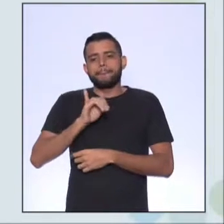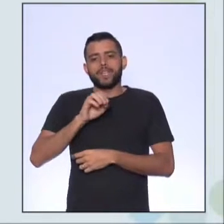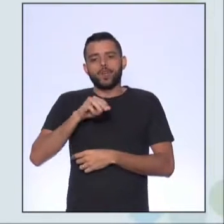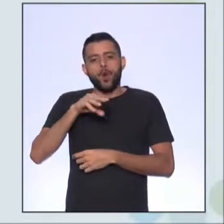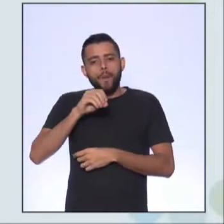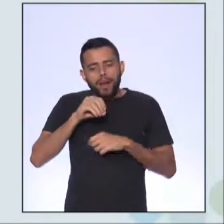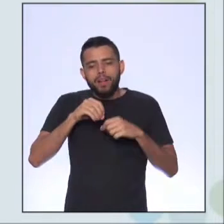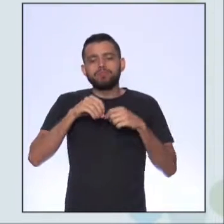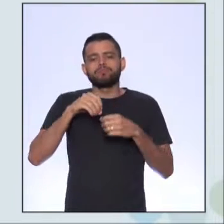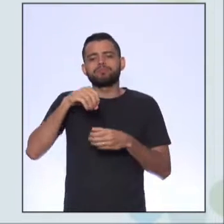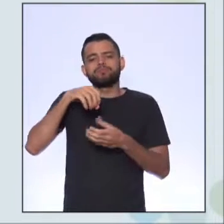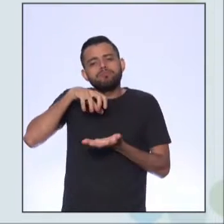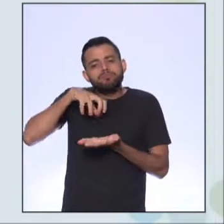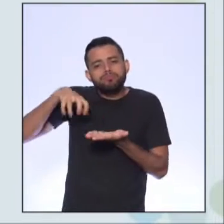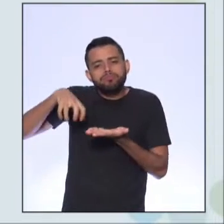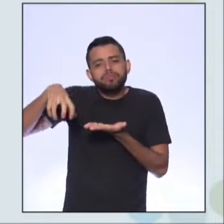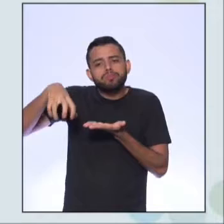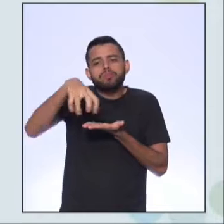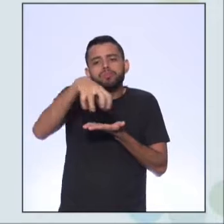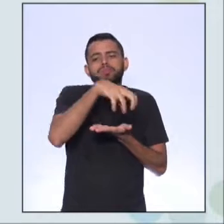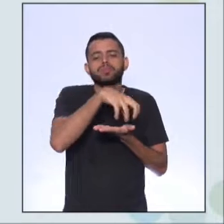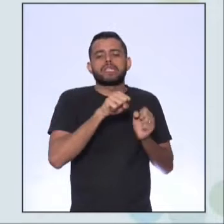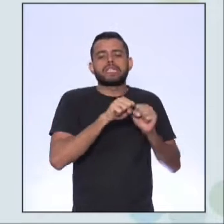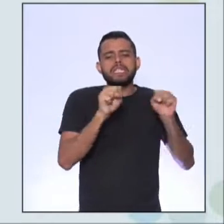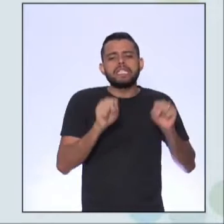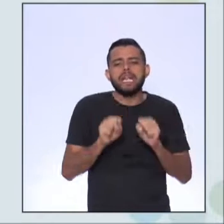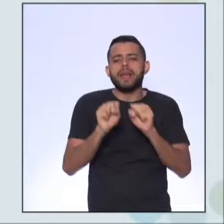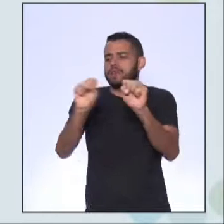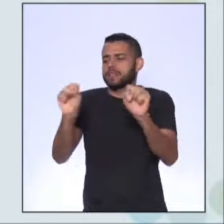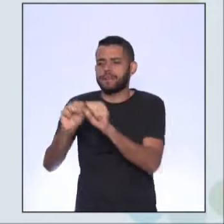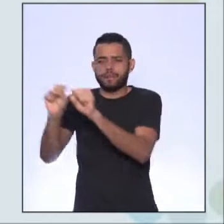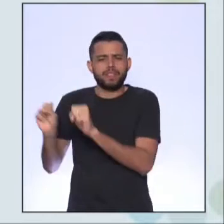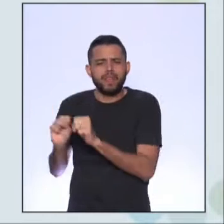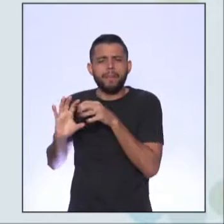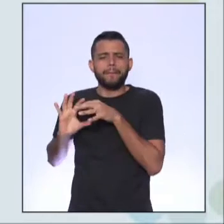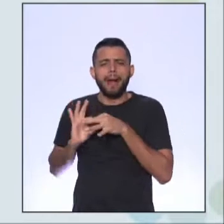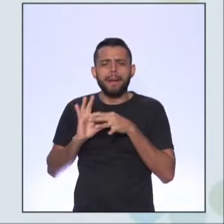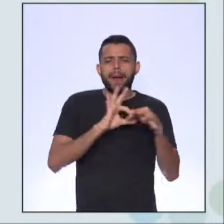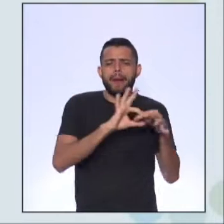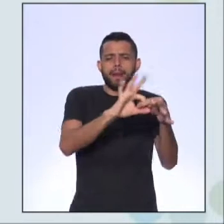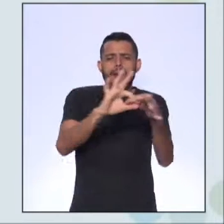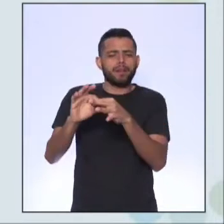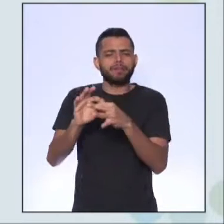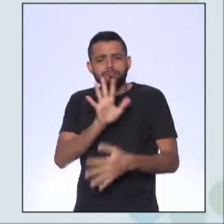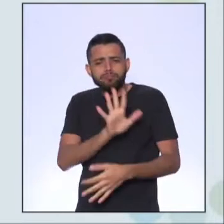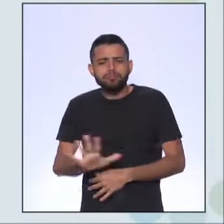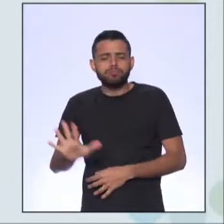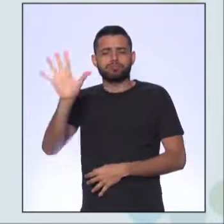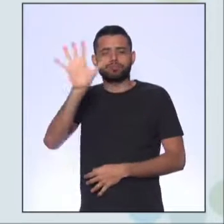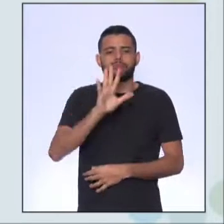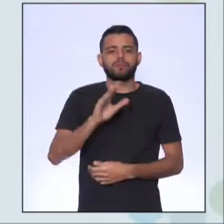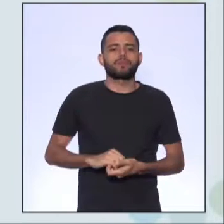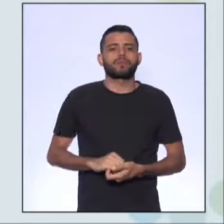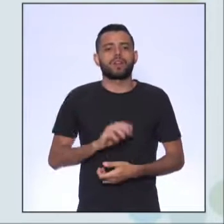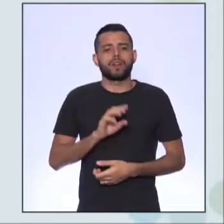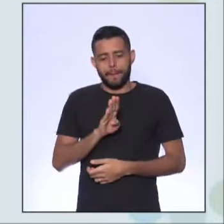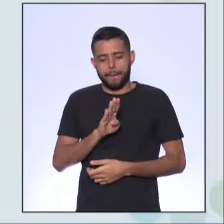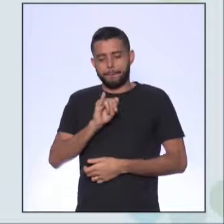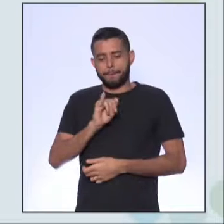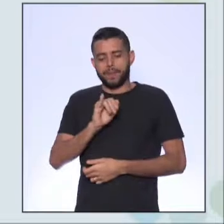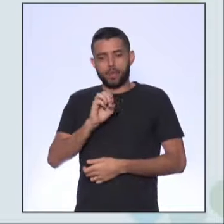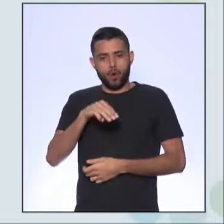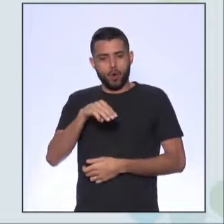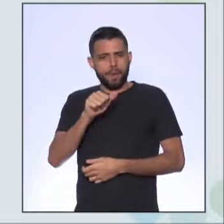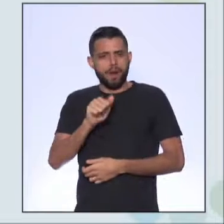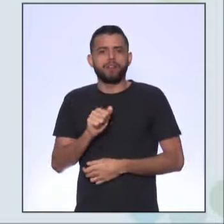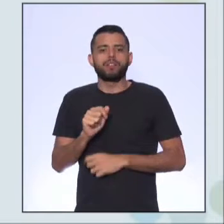vários ecossistemas interligados, tá, em uma mesma região. Então, é importante também nós sabermos isso. Biomas, aí a definição que está para vocês é